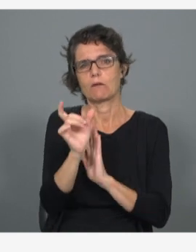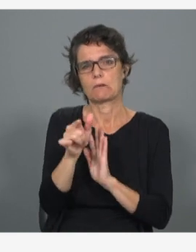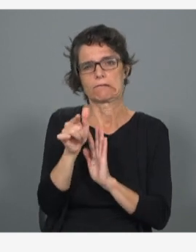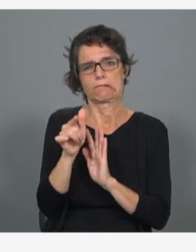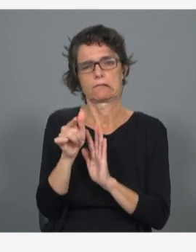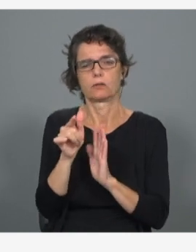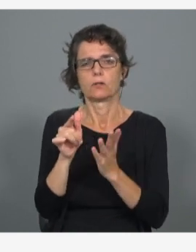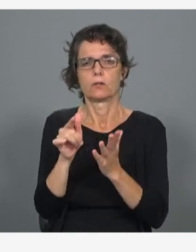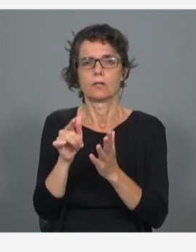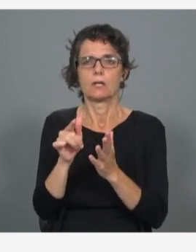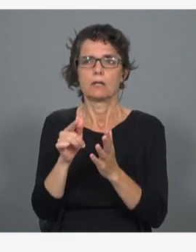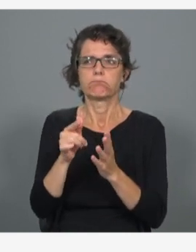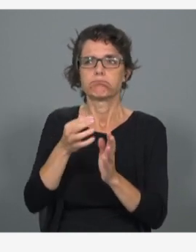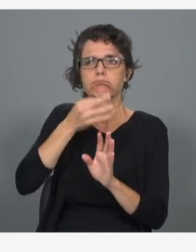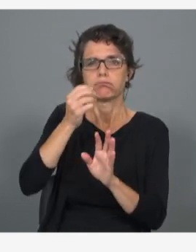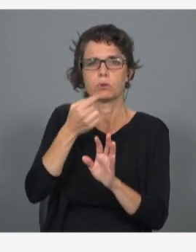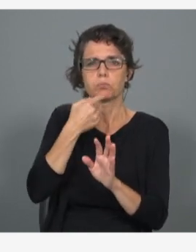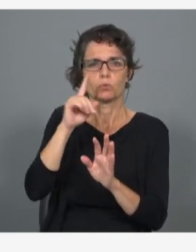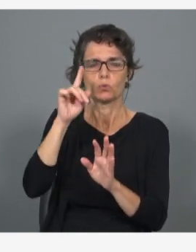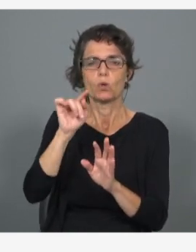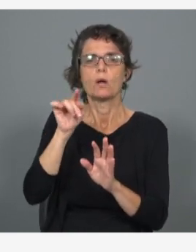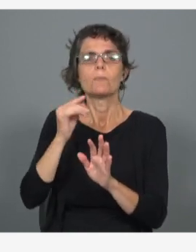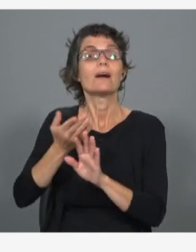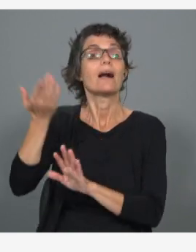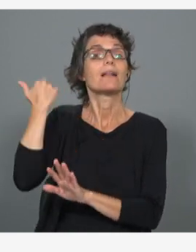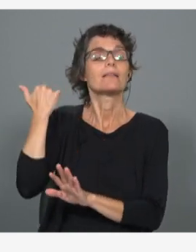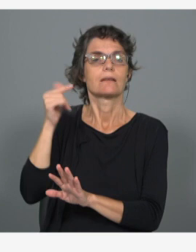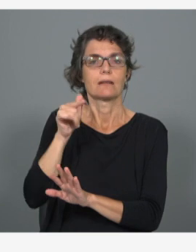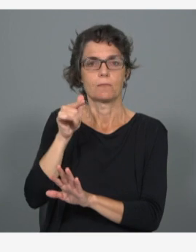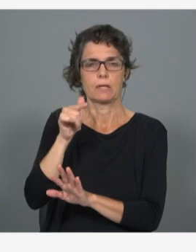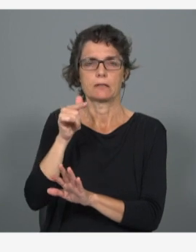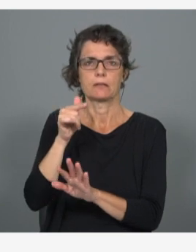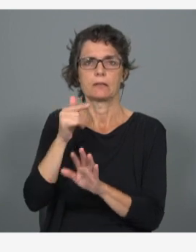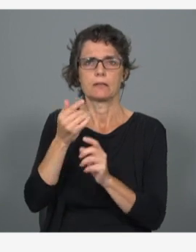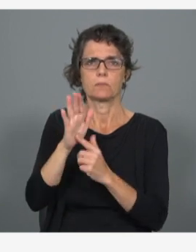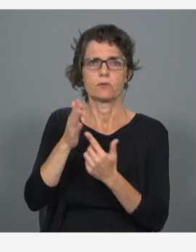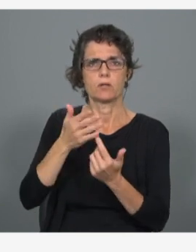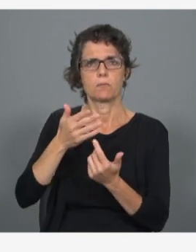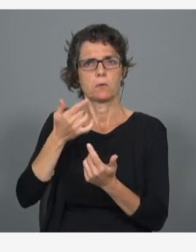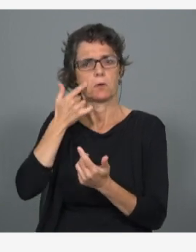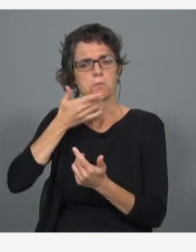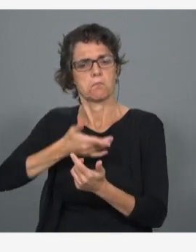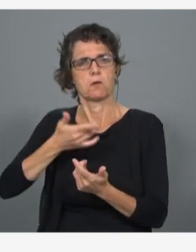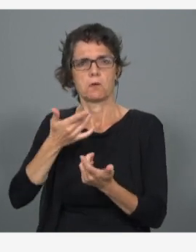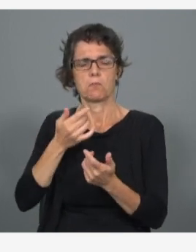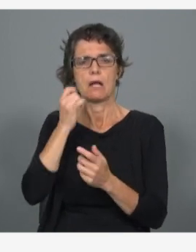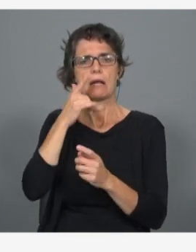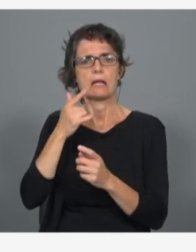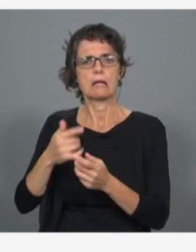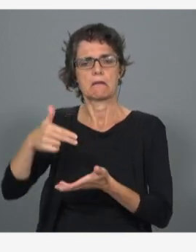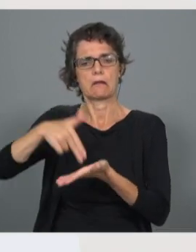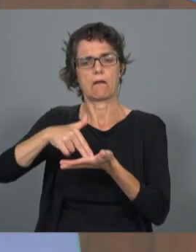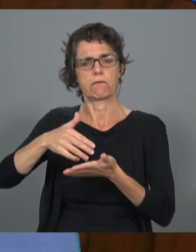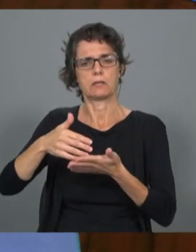mais pedidos por quem tinha a missão de governar, de estar à frente de uma